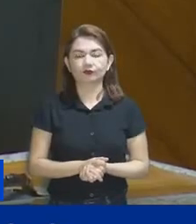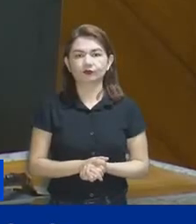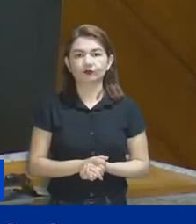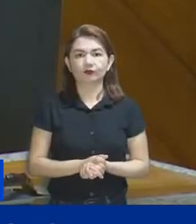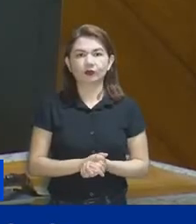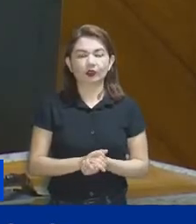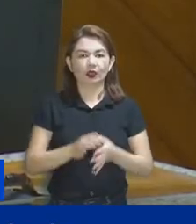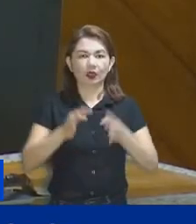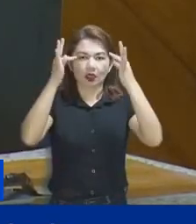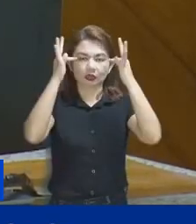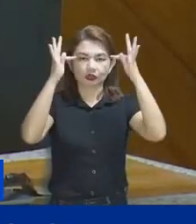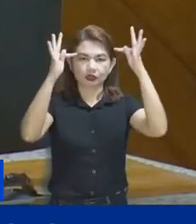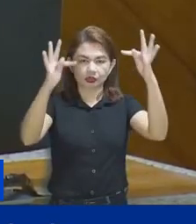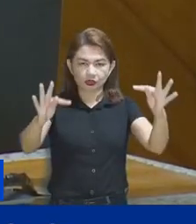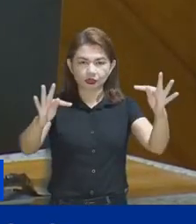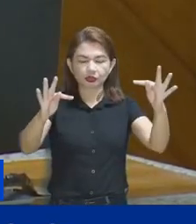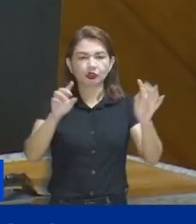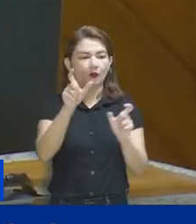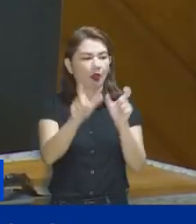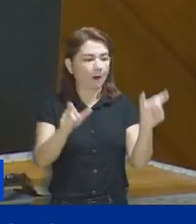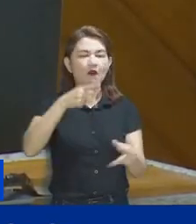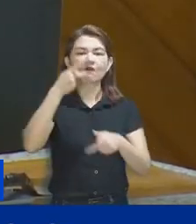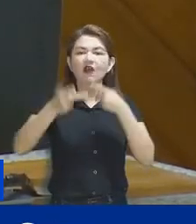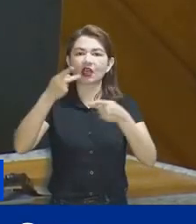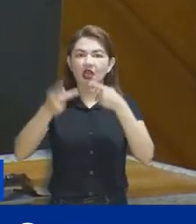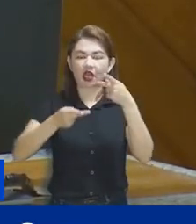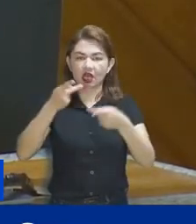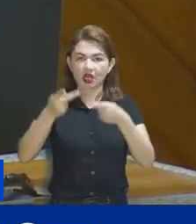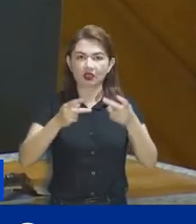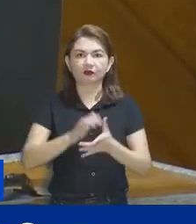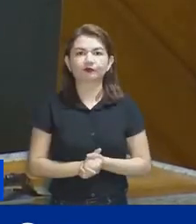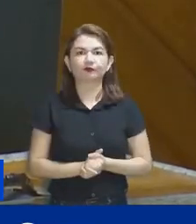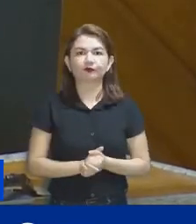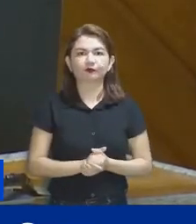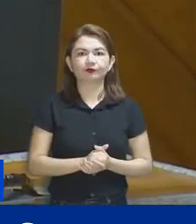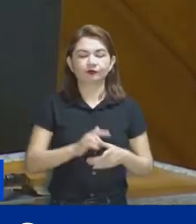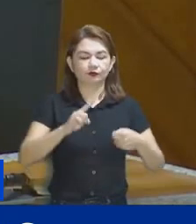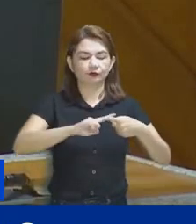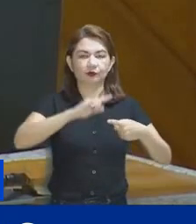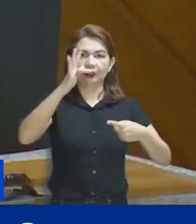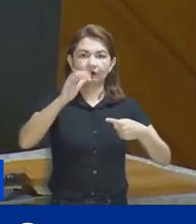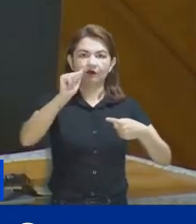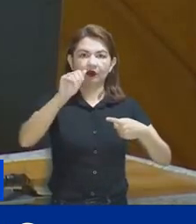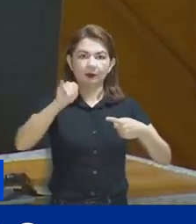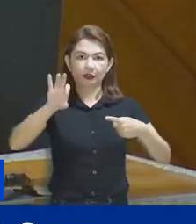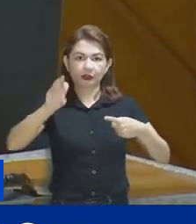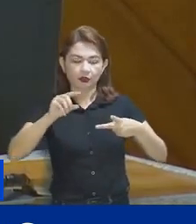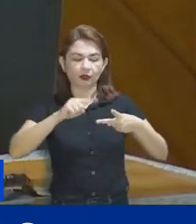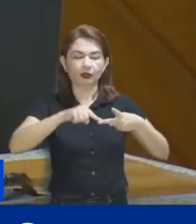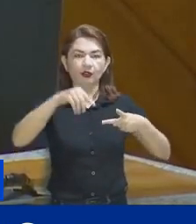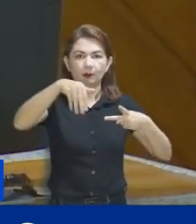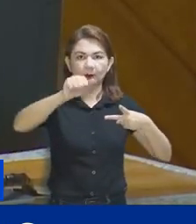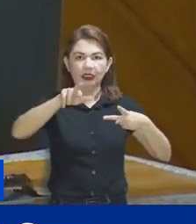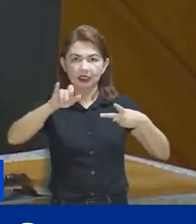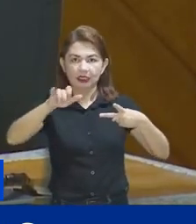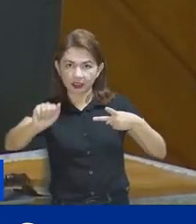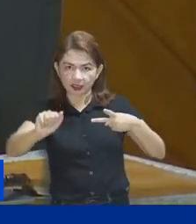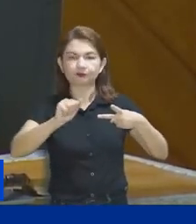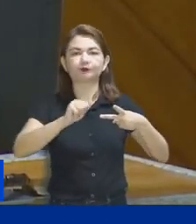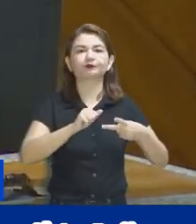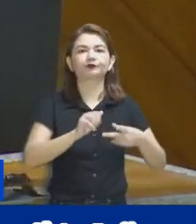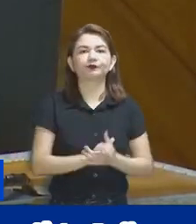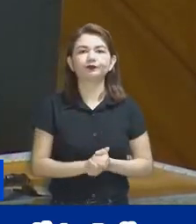ouviram-se as testemunhas arroladas pelo representante, que foram Fábio Araújo de Oliveira e Maria Ramos de